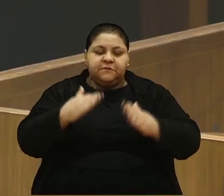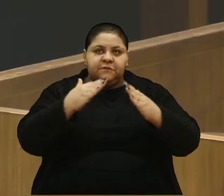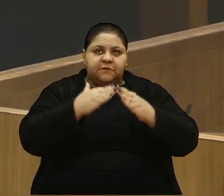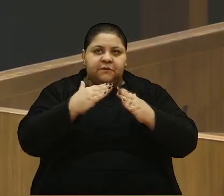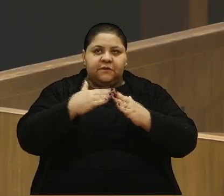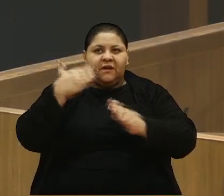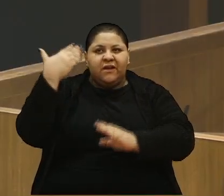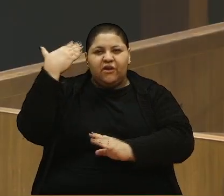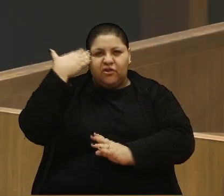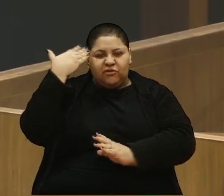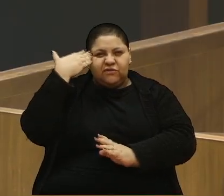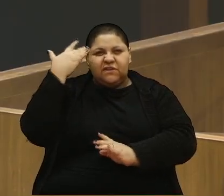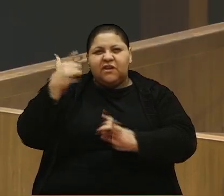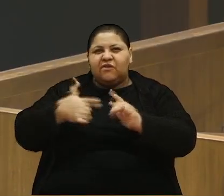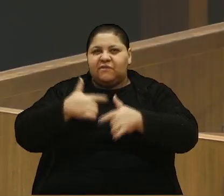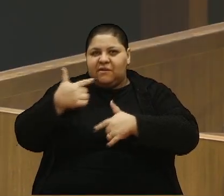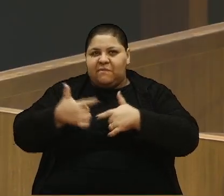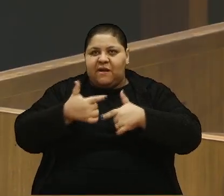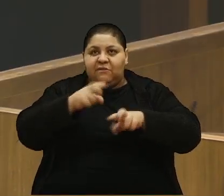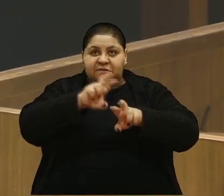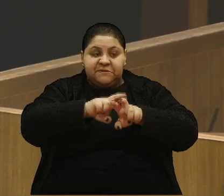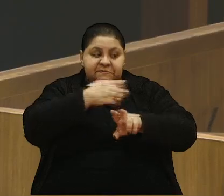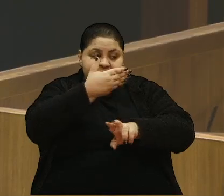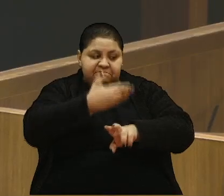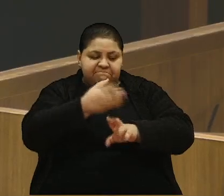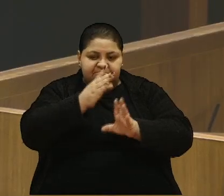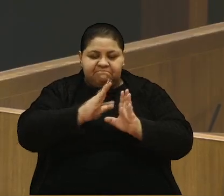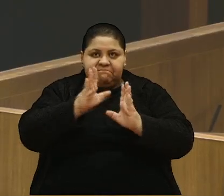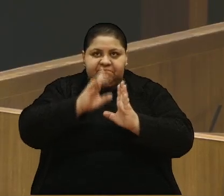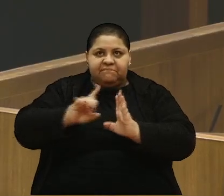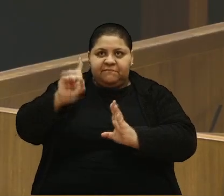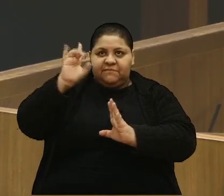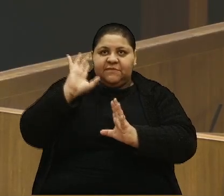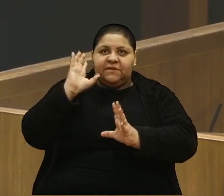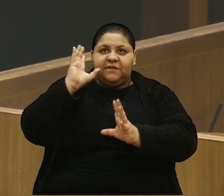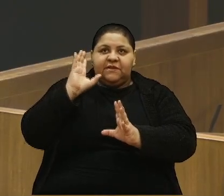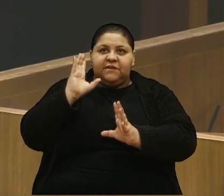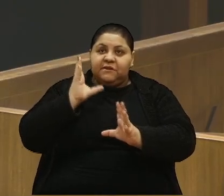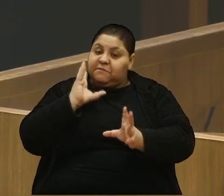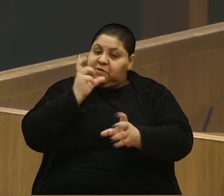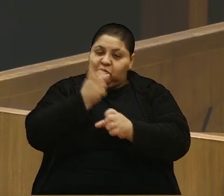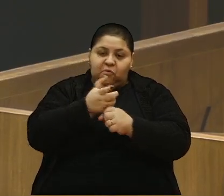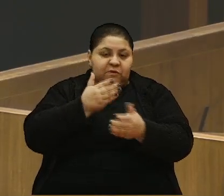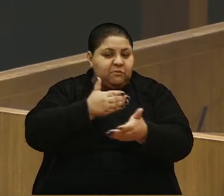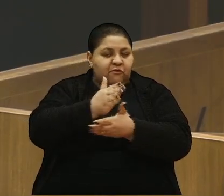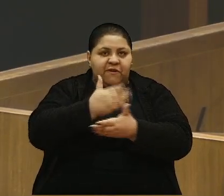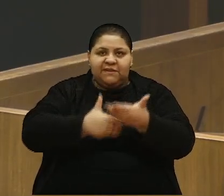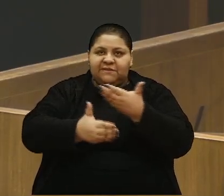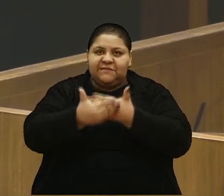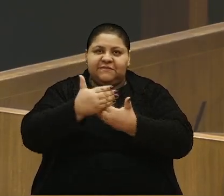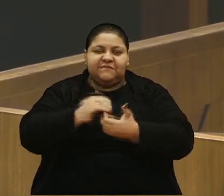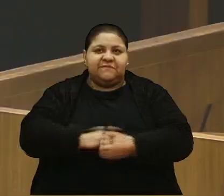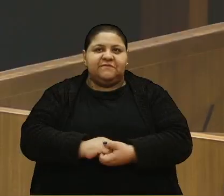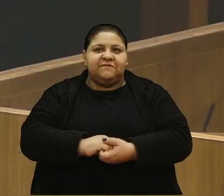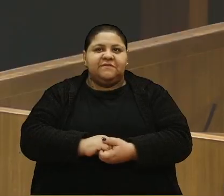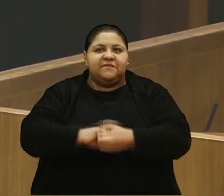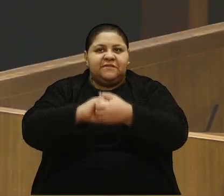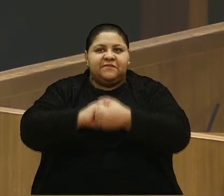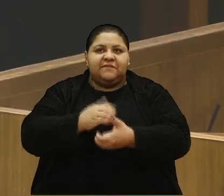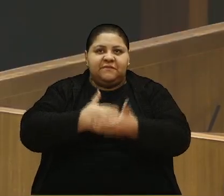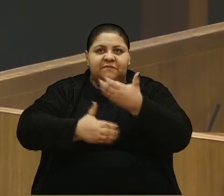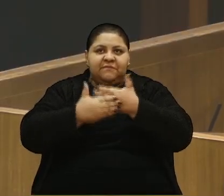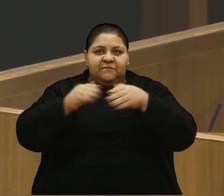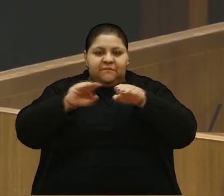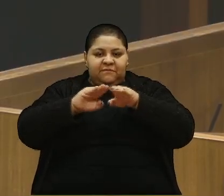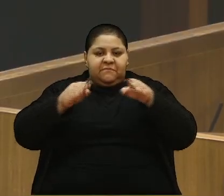sei o peso que é sentar aí. Graças a Deus as minhas contas foram aprovadas todas. Quero saudar toda a mesa